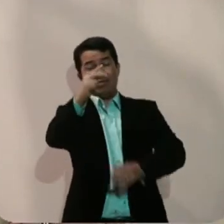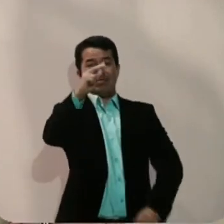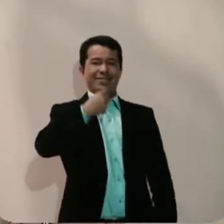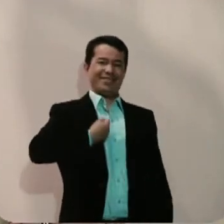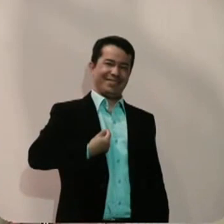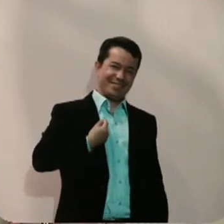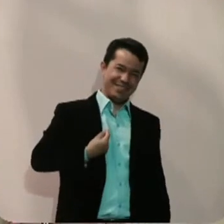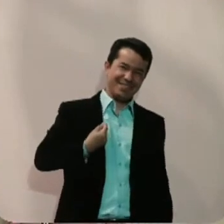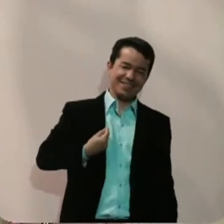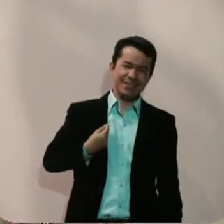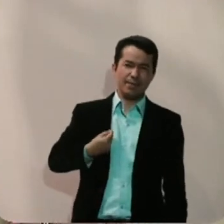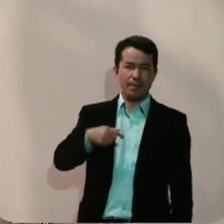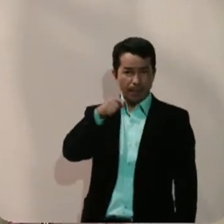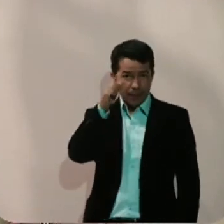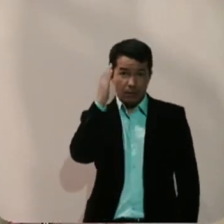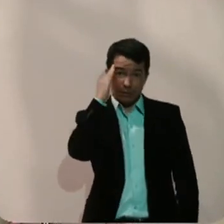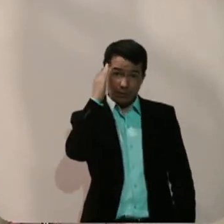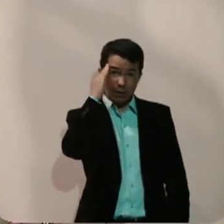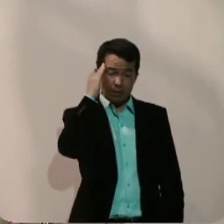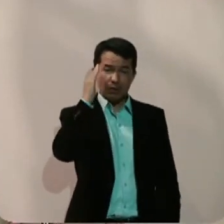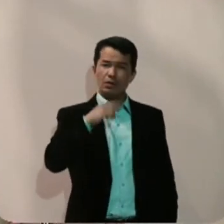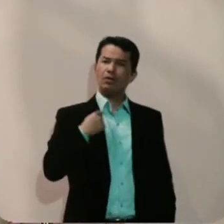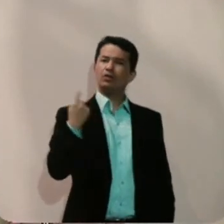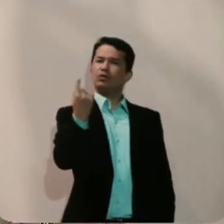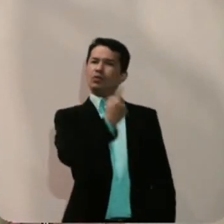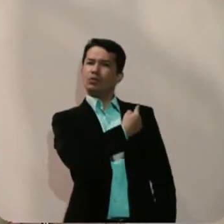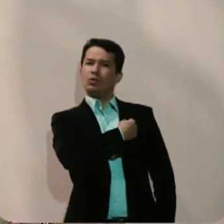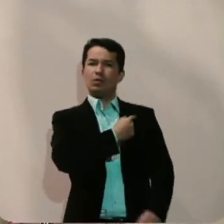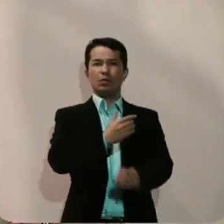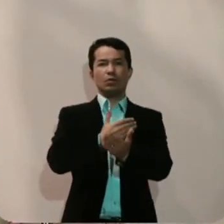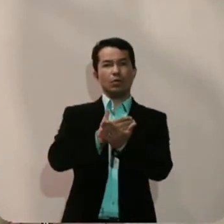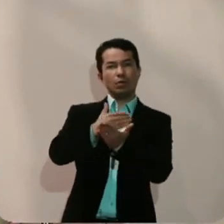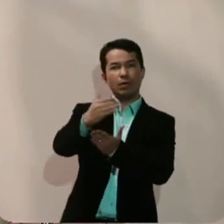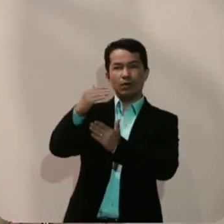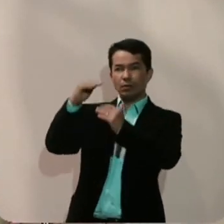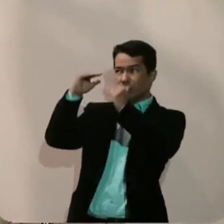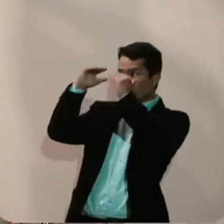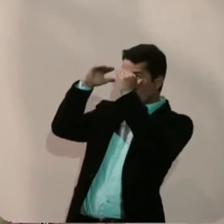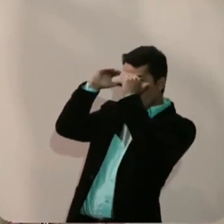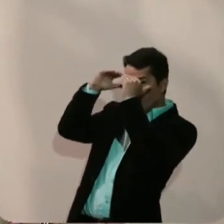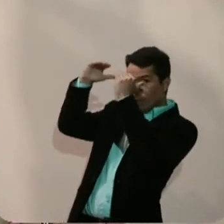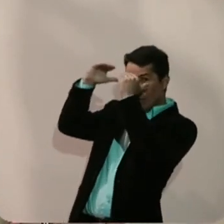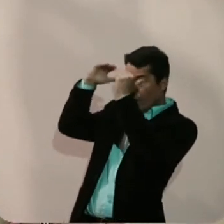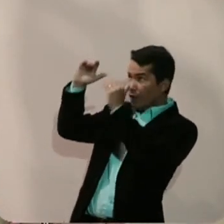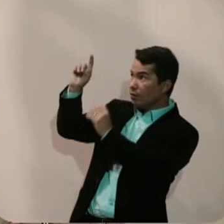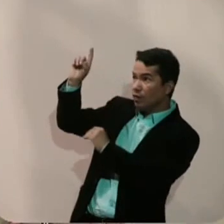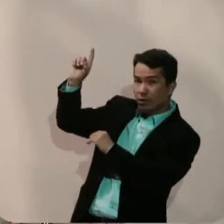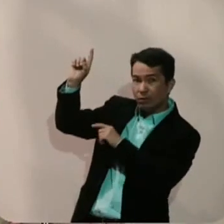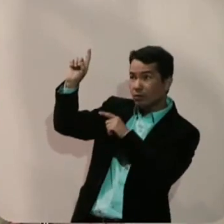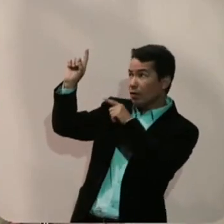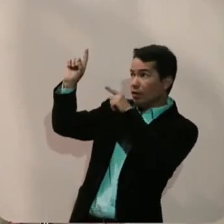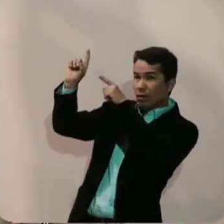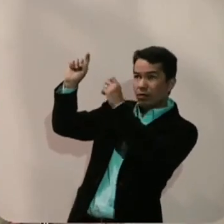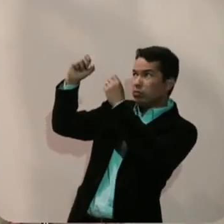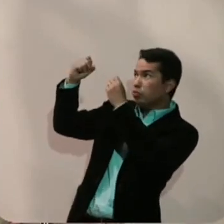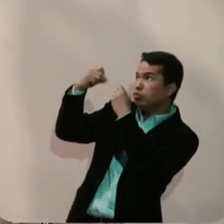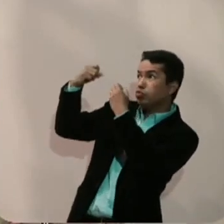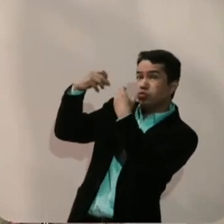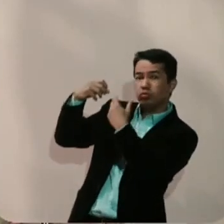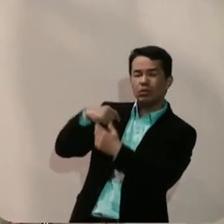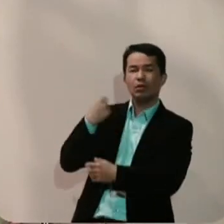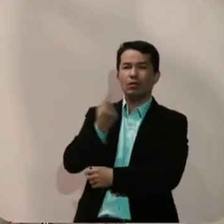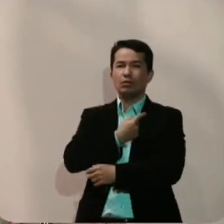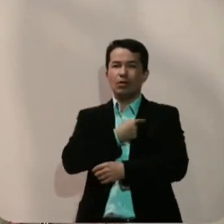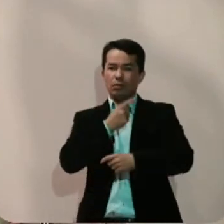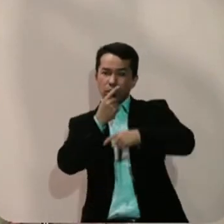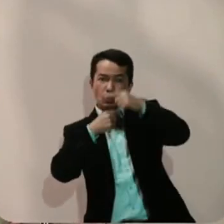faz isso, a gente começa a enredar por um caminho de graça, de revelação de Deus. O primeiro recurso que eu